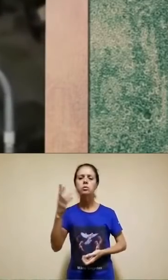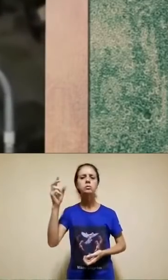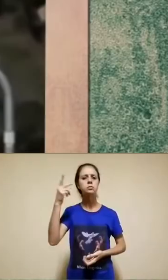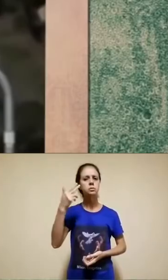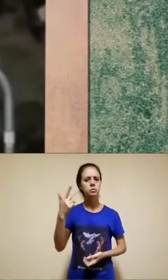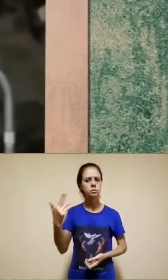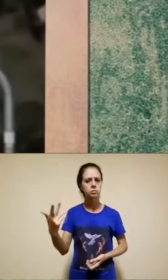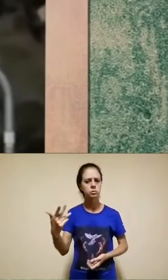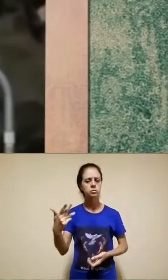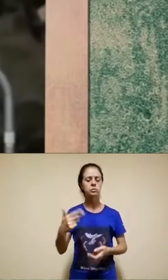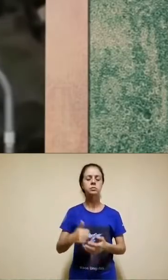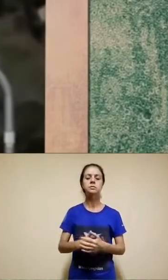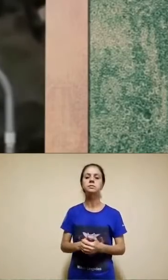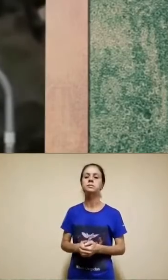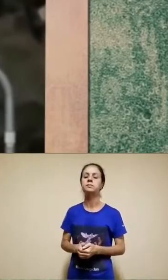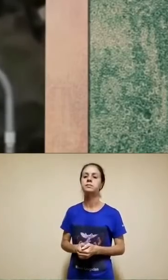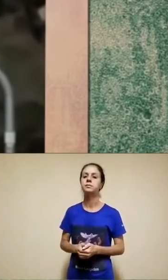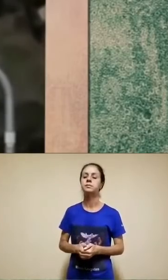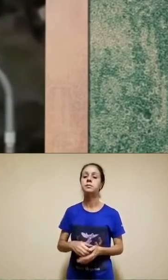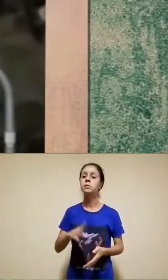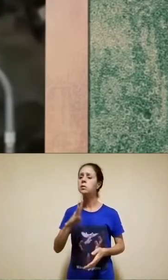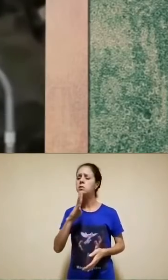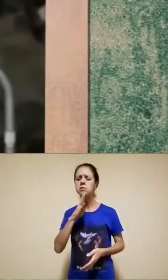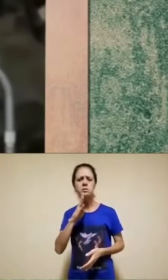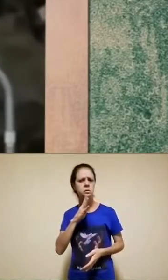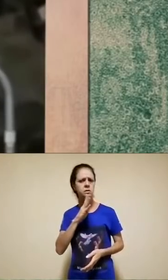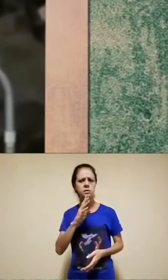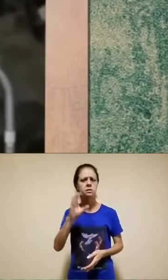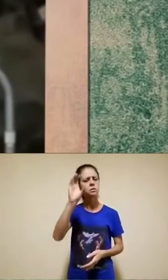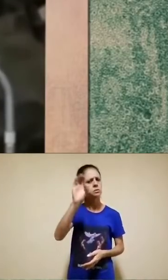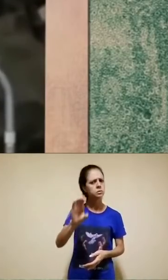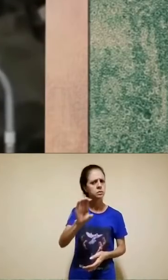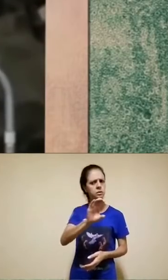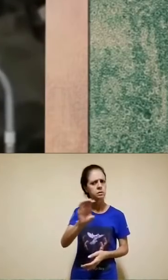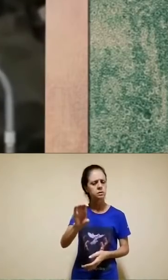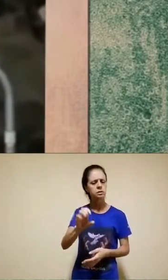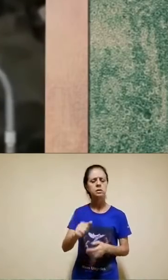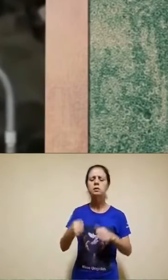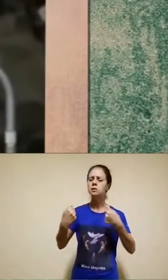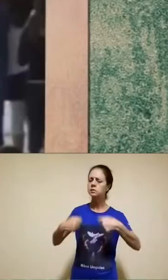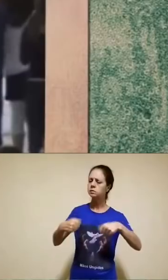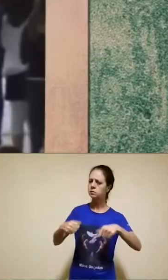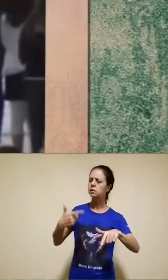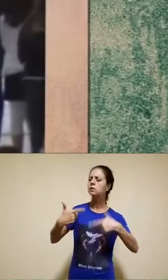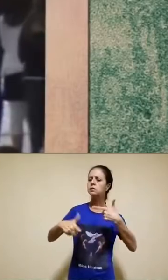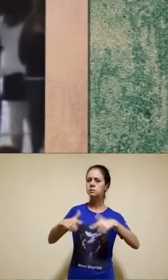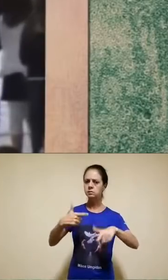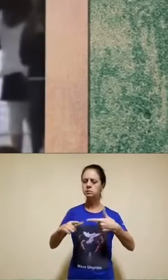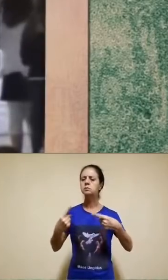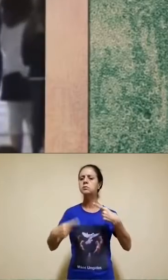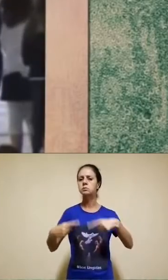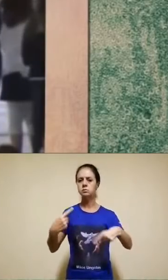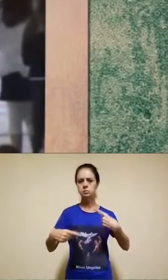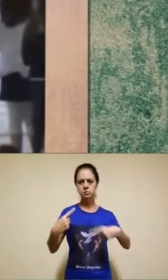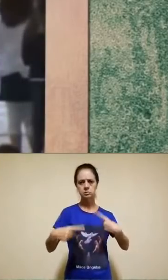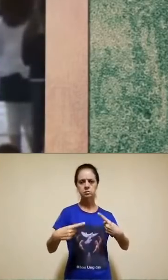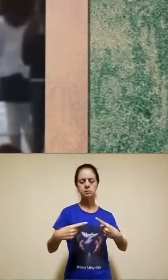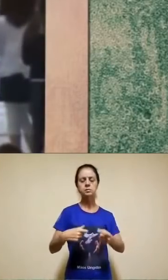E i laici cristiani devono lavorare in politica.